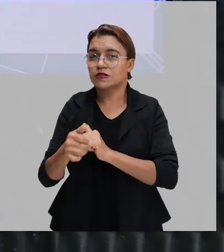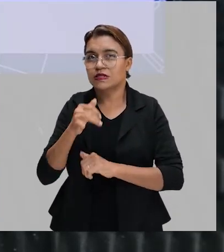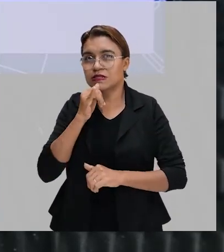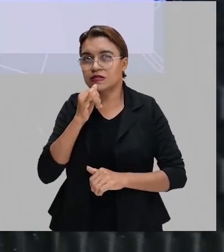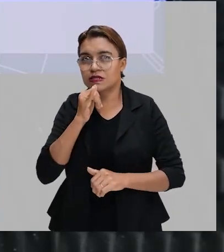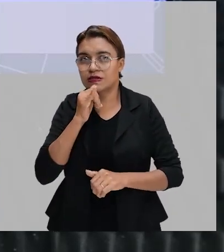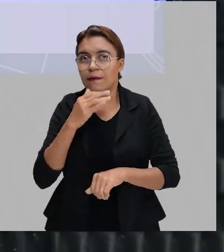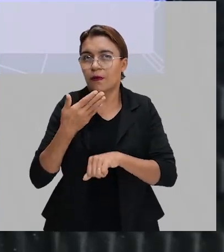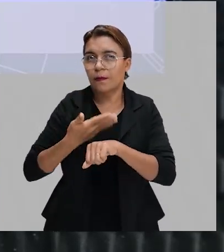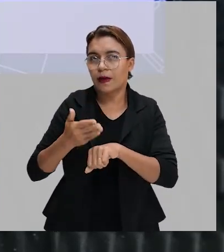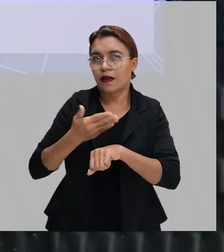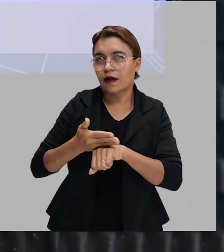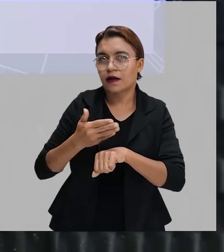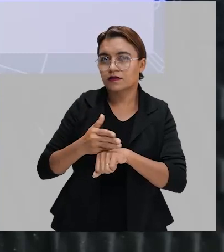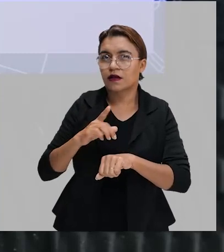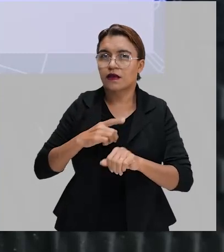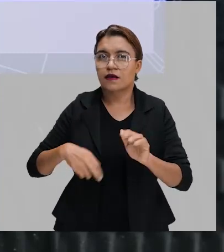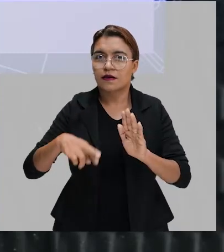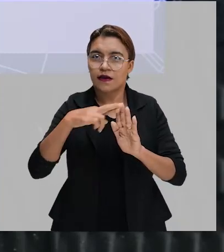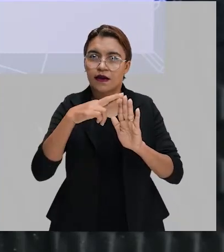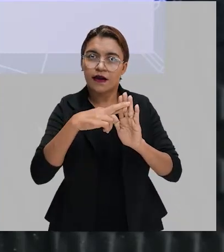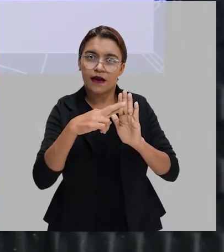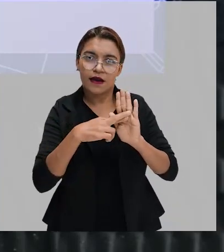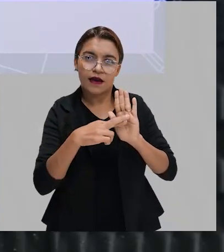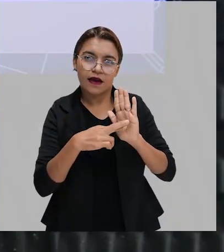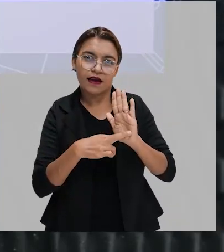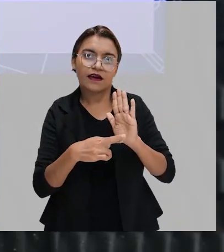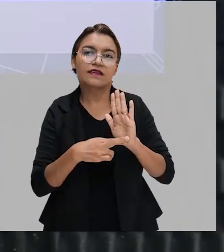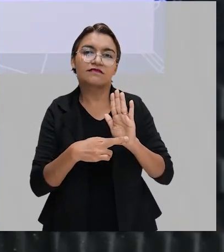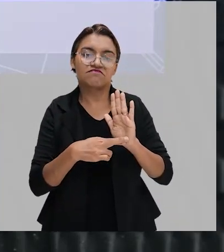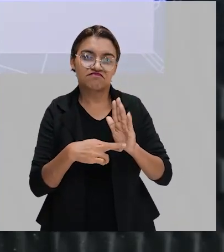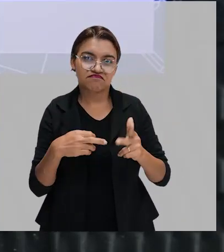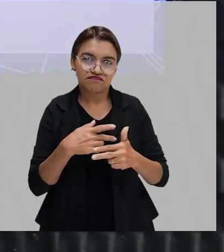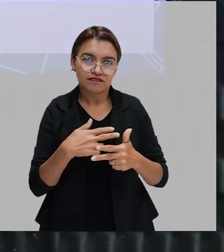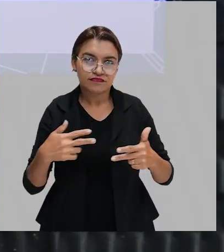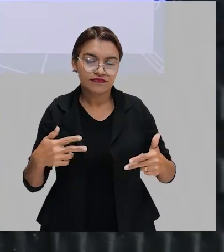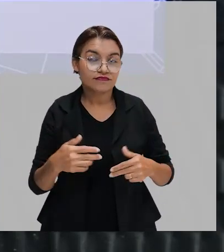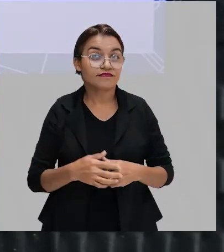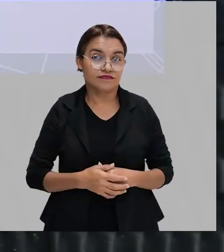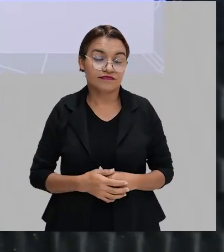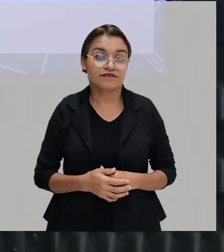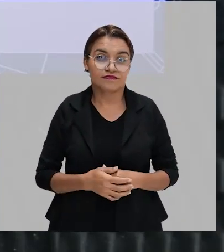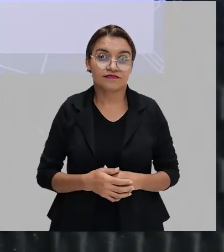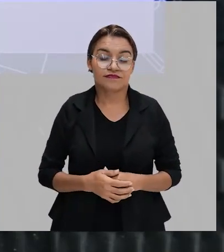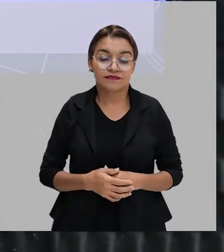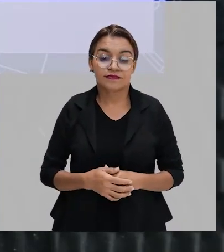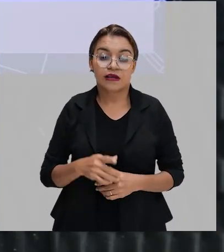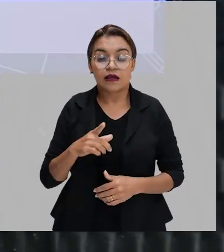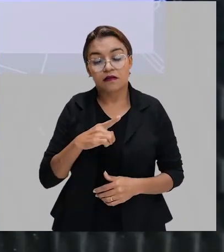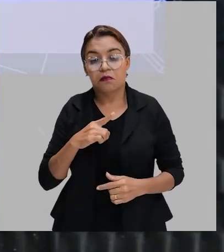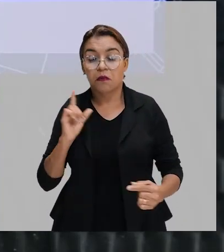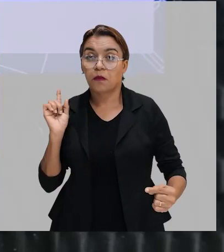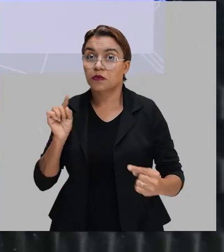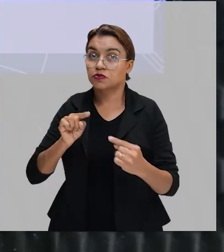ela é regulamentada, cheia de regras, que óbvio visa às